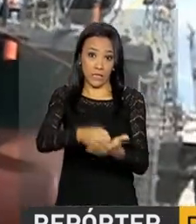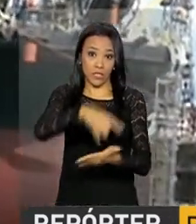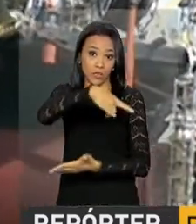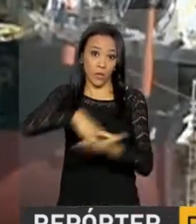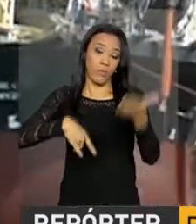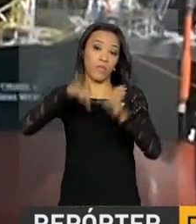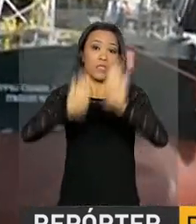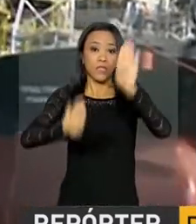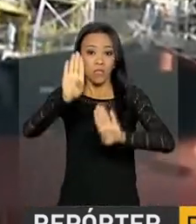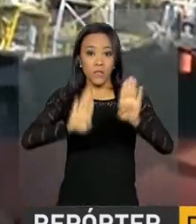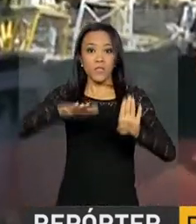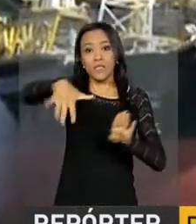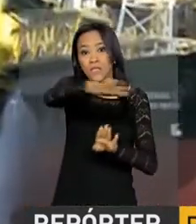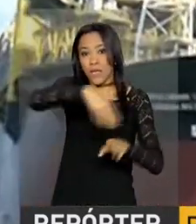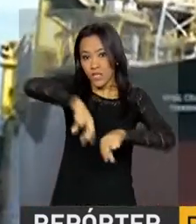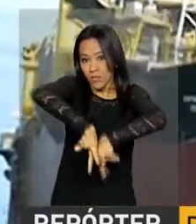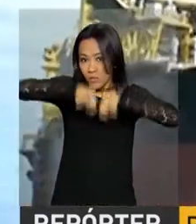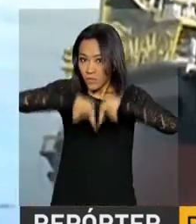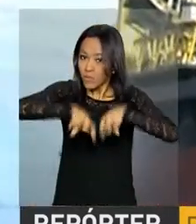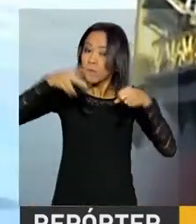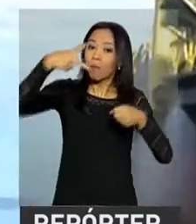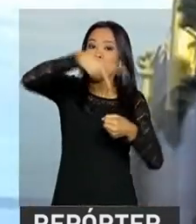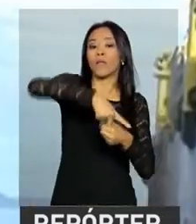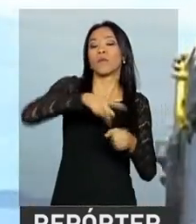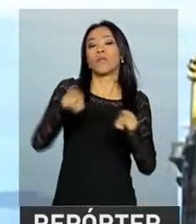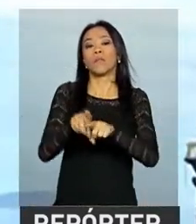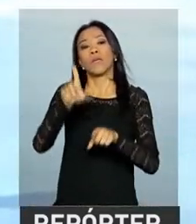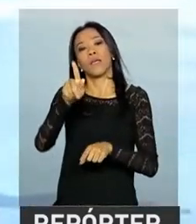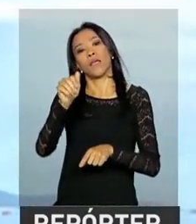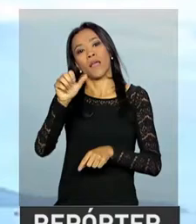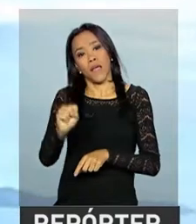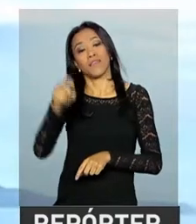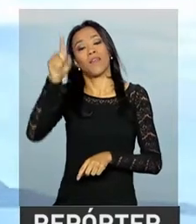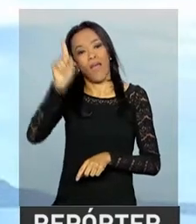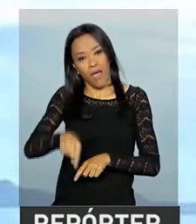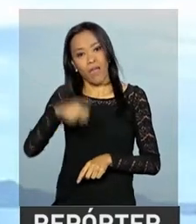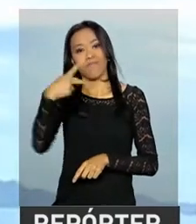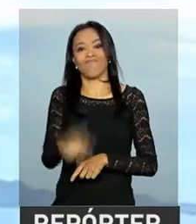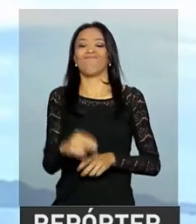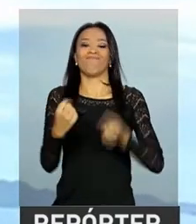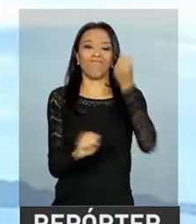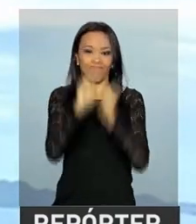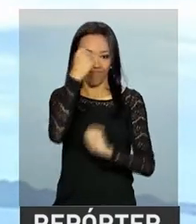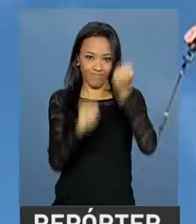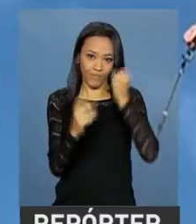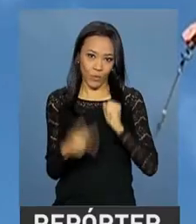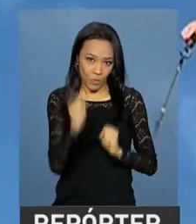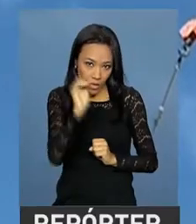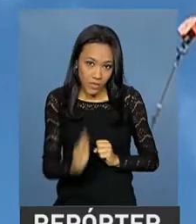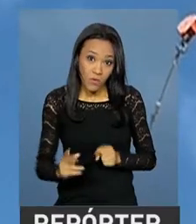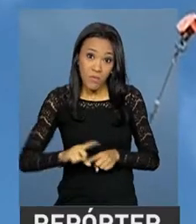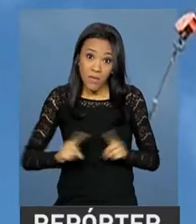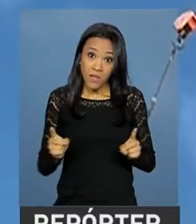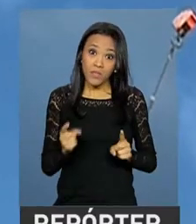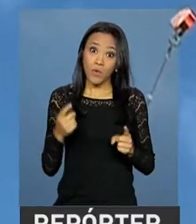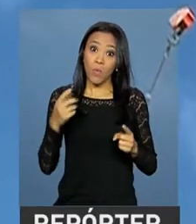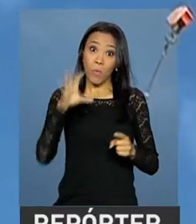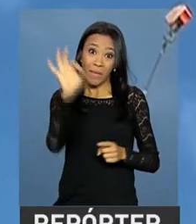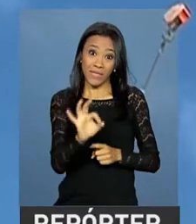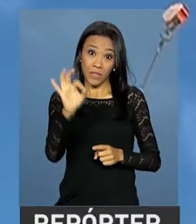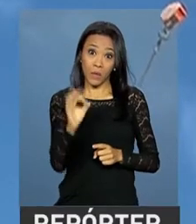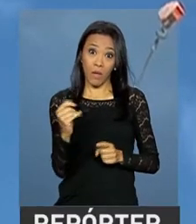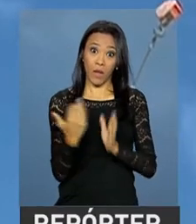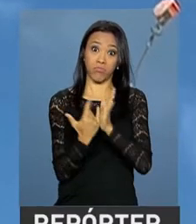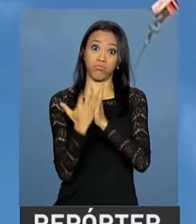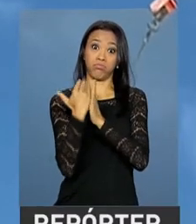exploração de petróleo e gás tinha de ser de indústrias nacionais como o percentual era muito elevado as